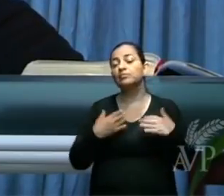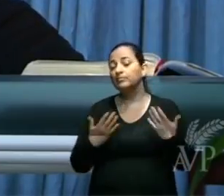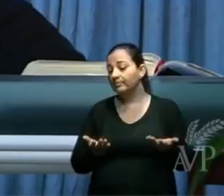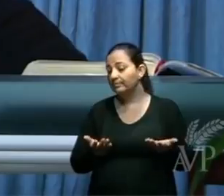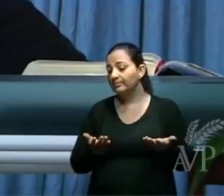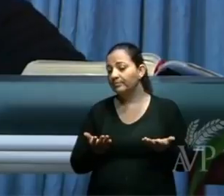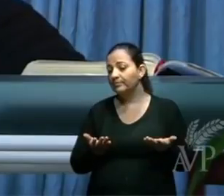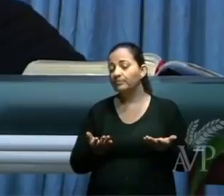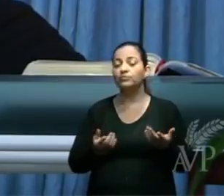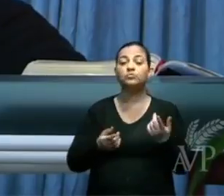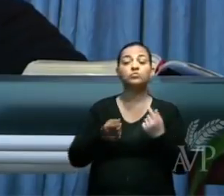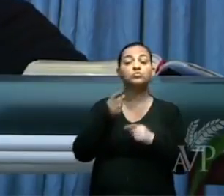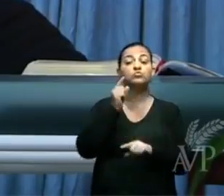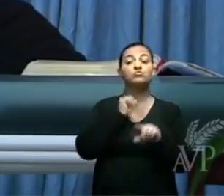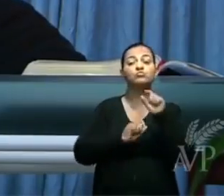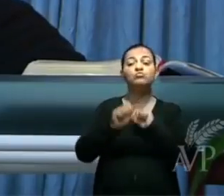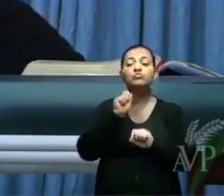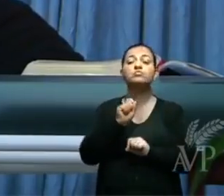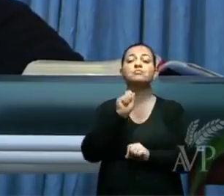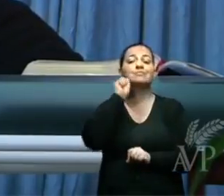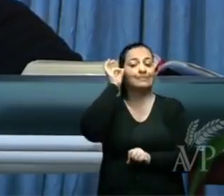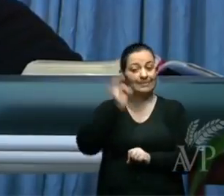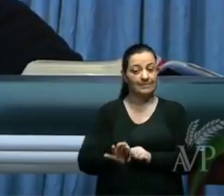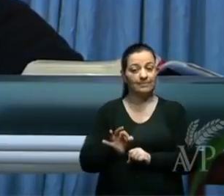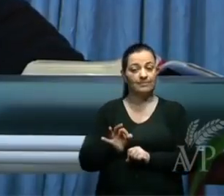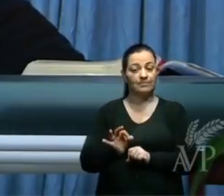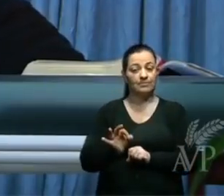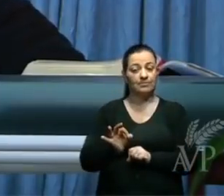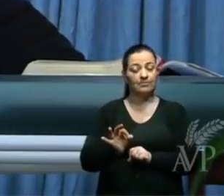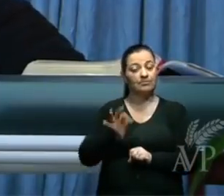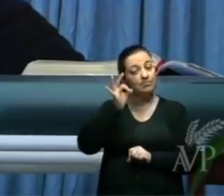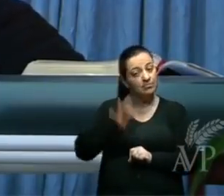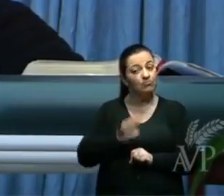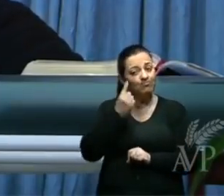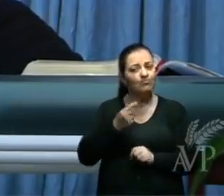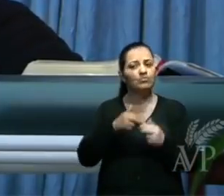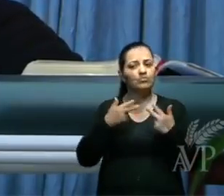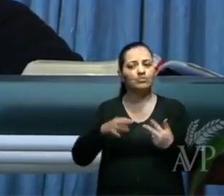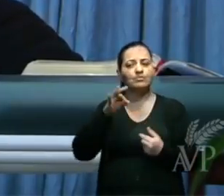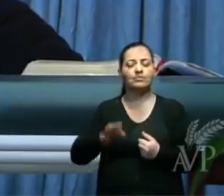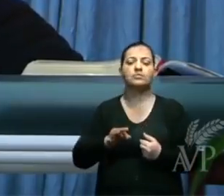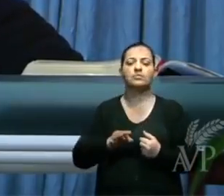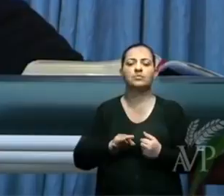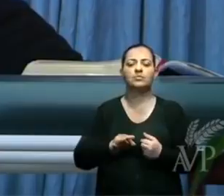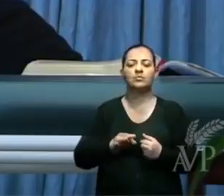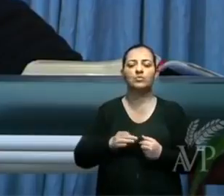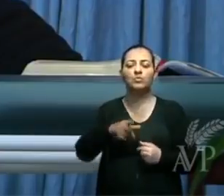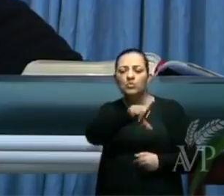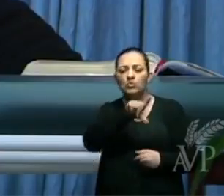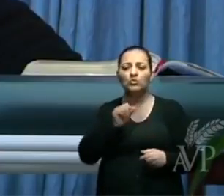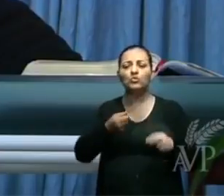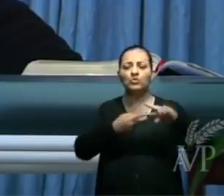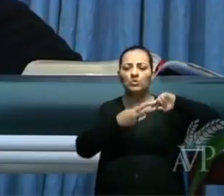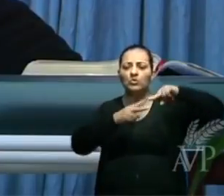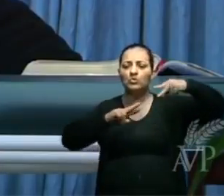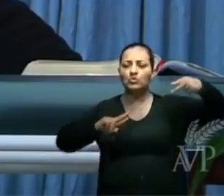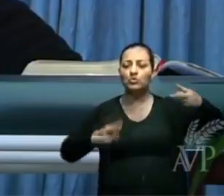uma coisa certa o eleito ele tem o dna de deus